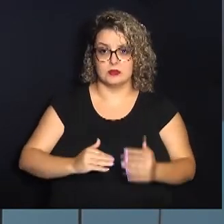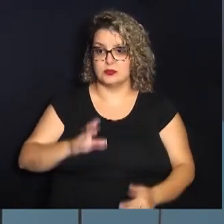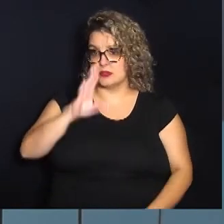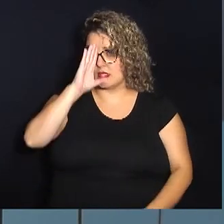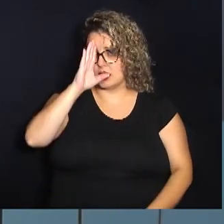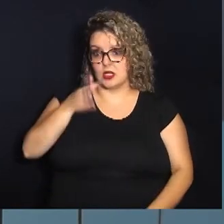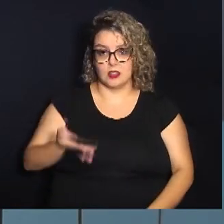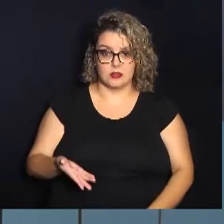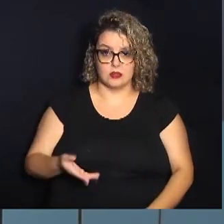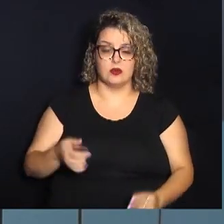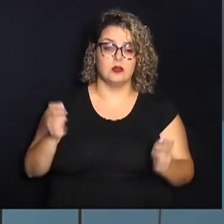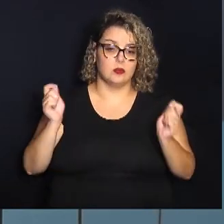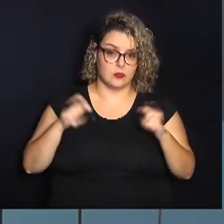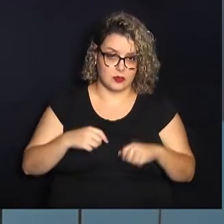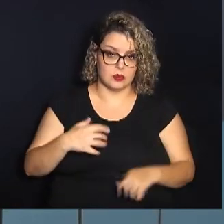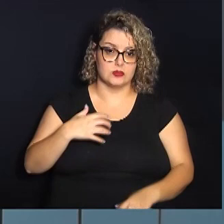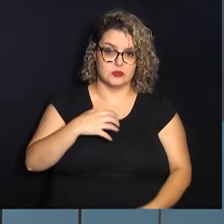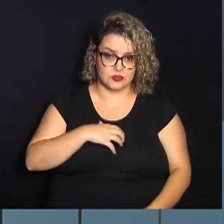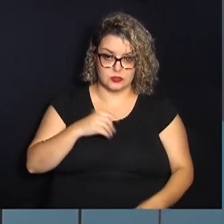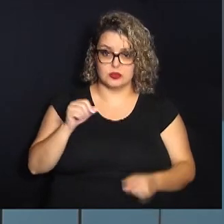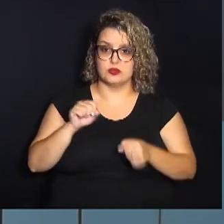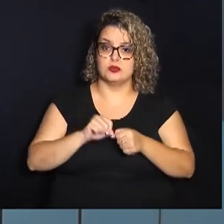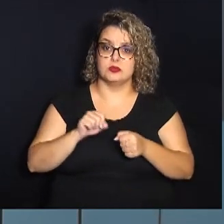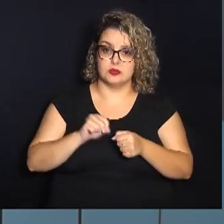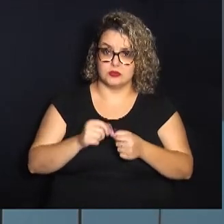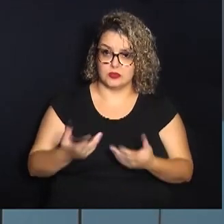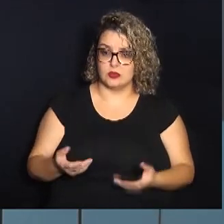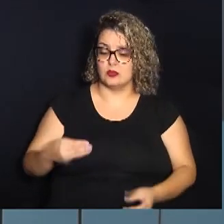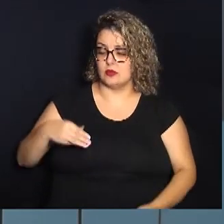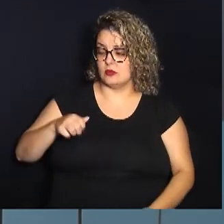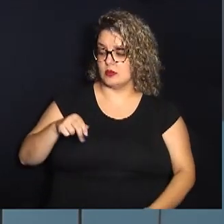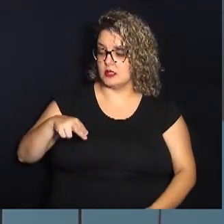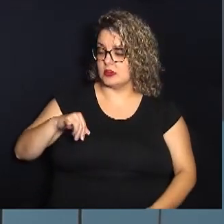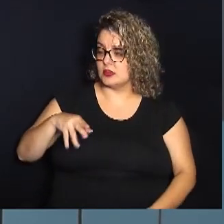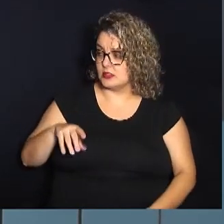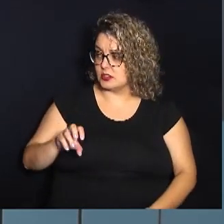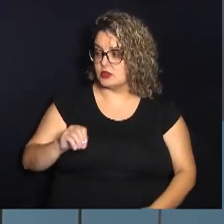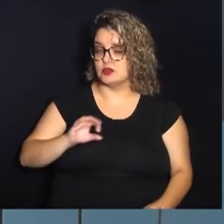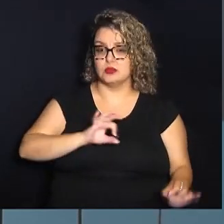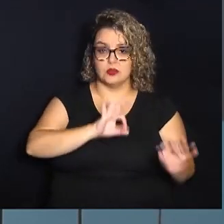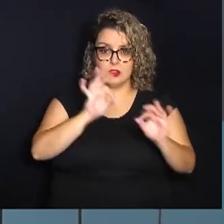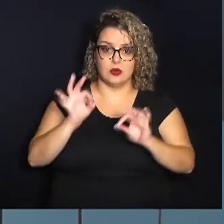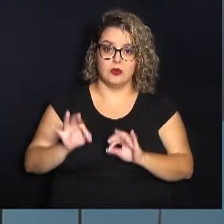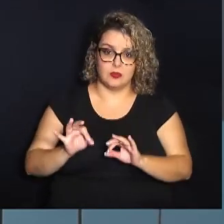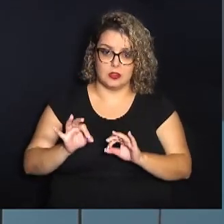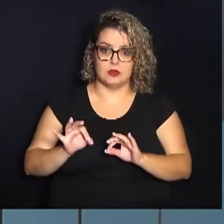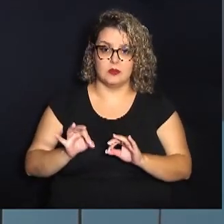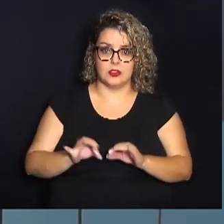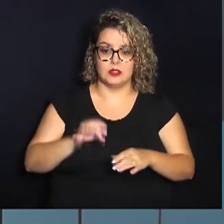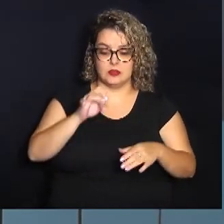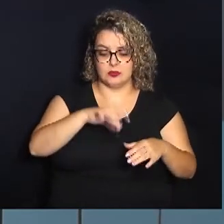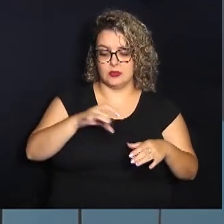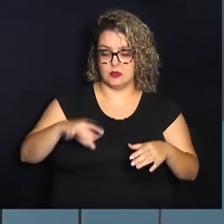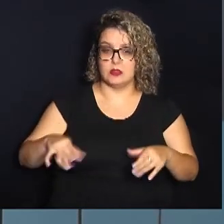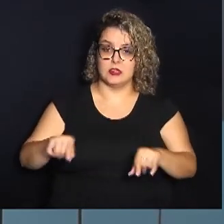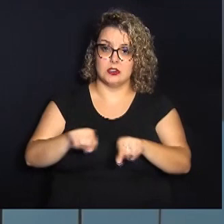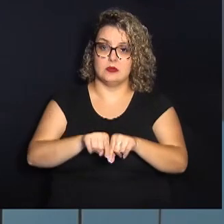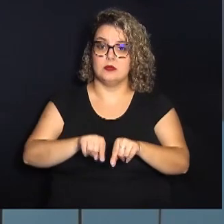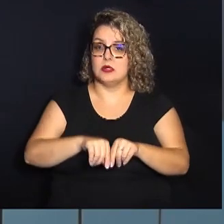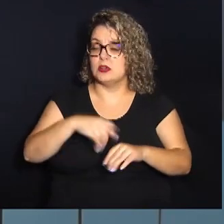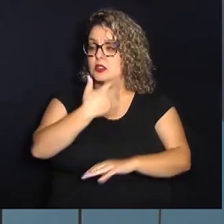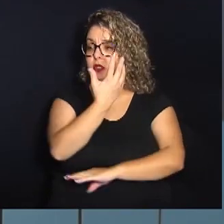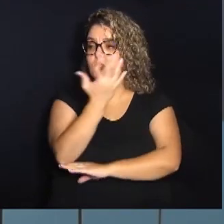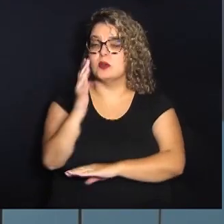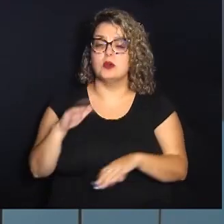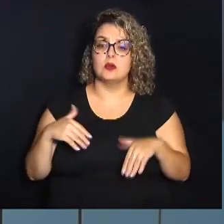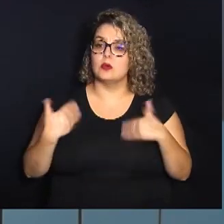com competência, condição de fazer o manejo, acompanhamento desse plantio e também dessas árvores. Quais são as árvores que